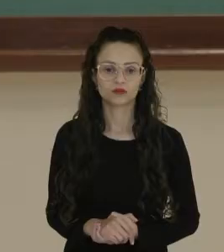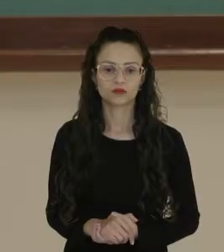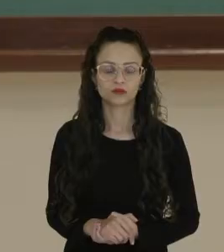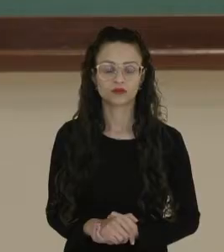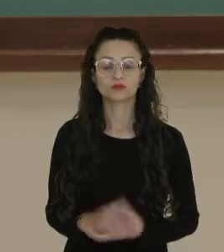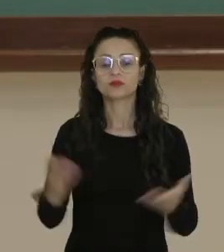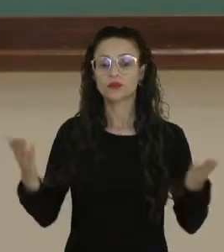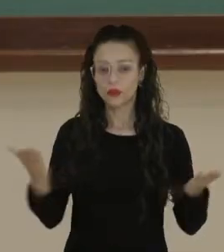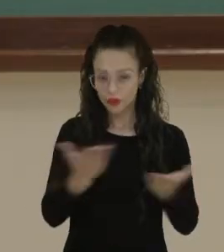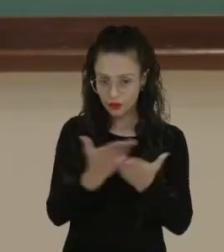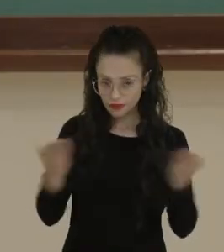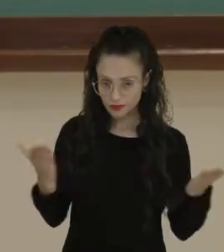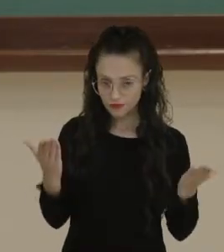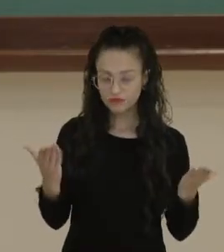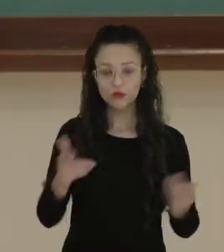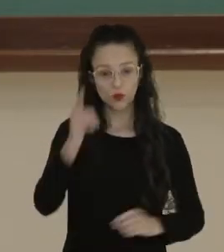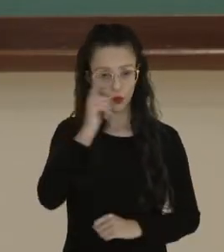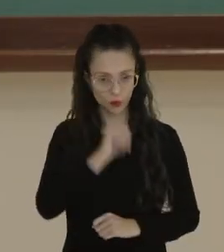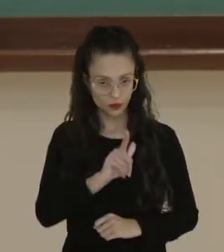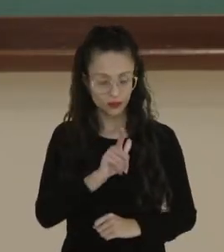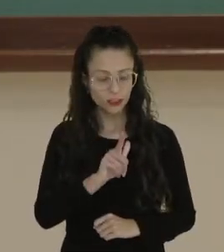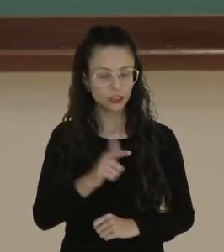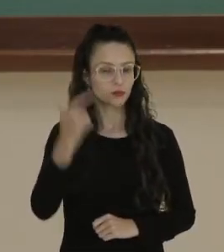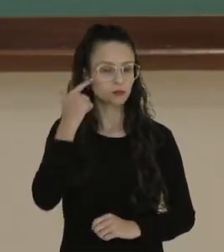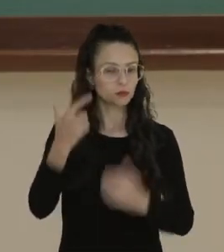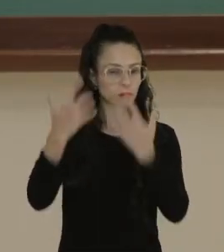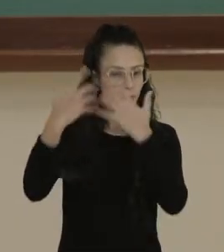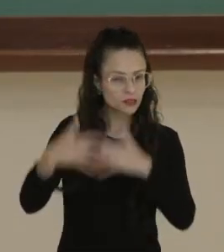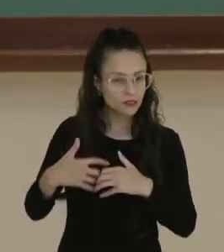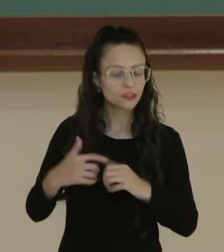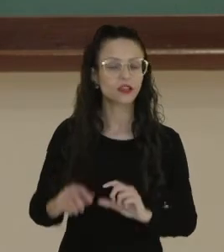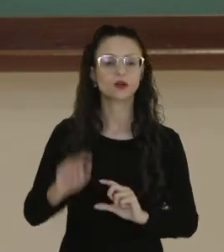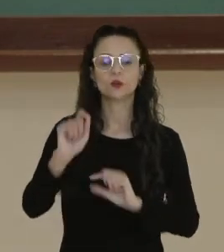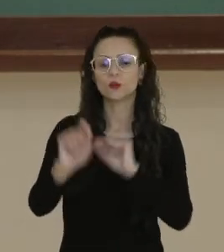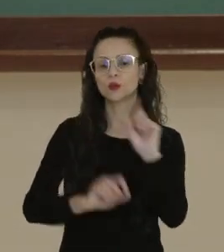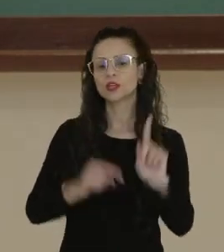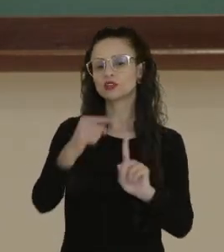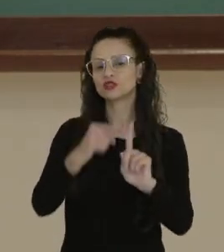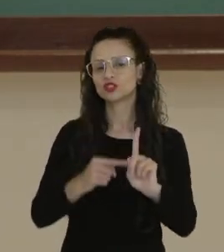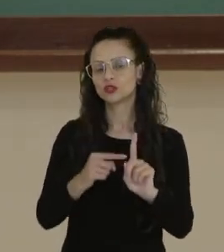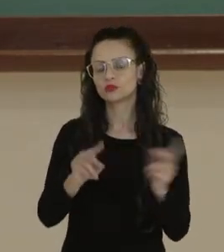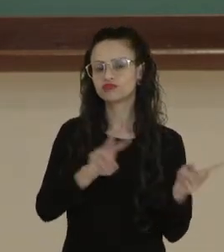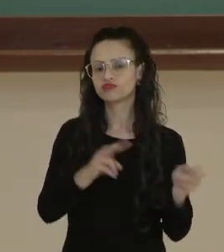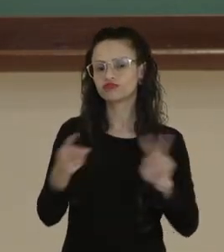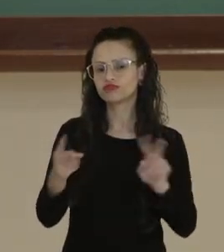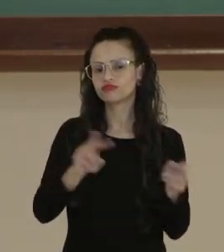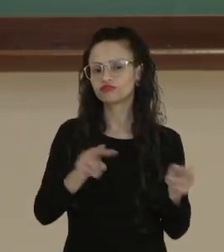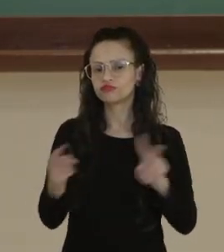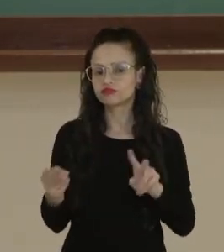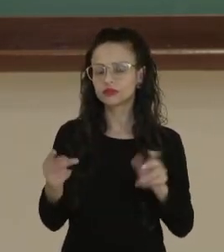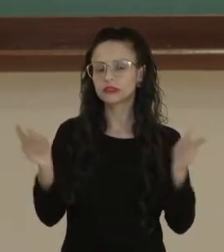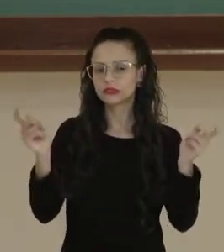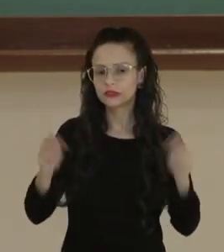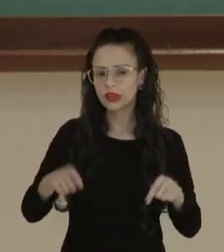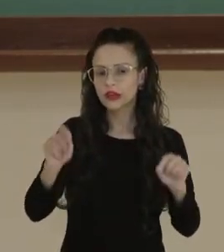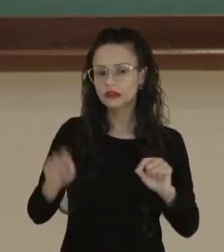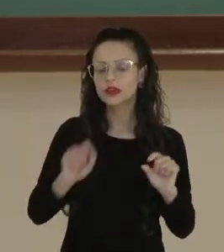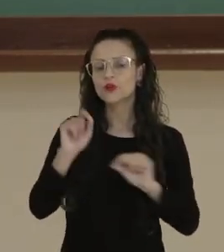E aí, meus queridos, conseguiram pensar que tipo de conversões que a gente pode gerar, tipo